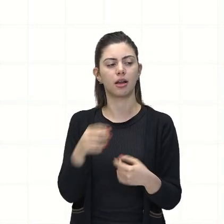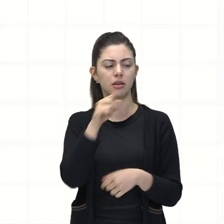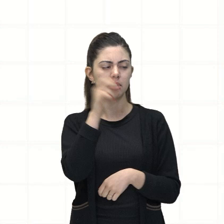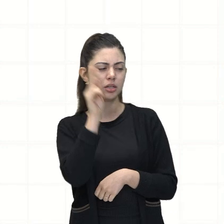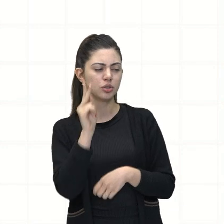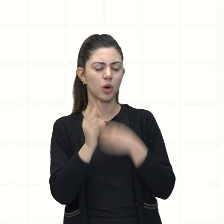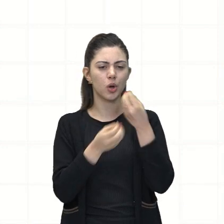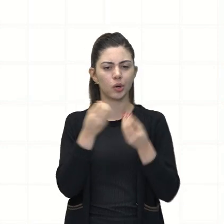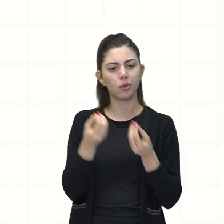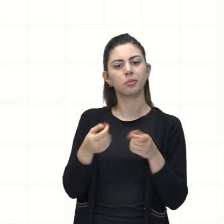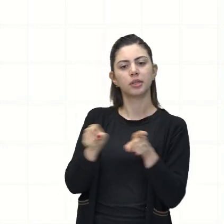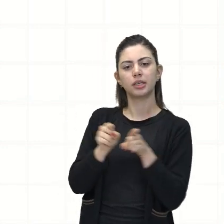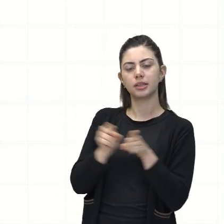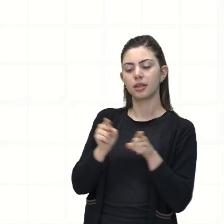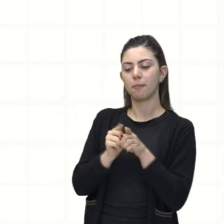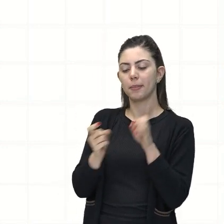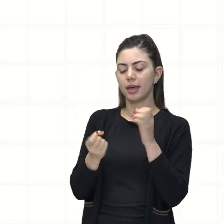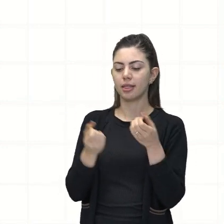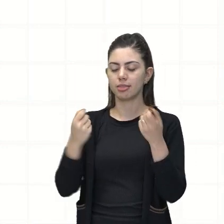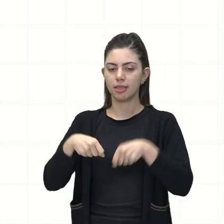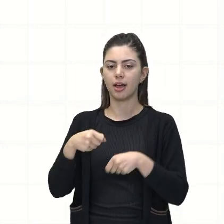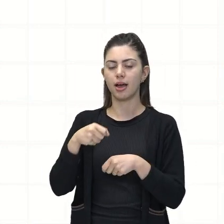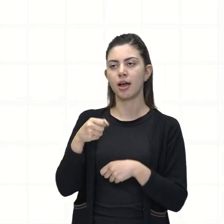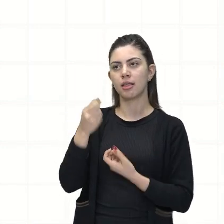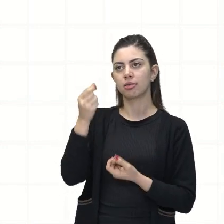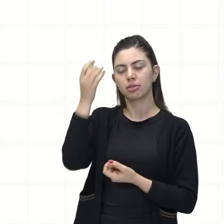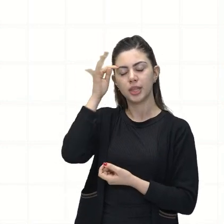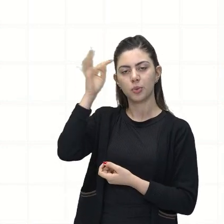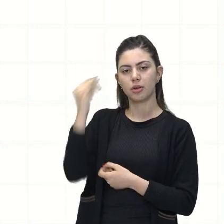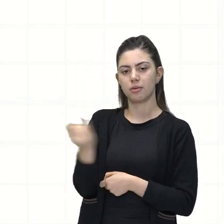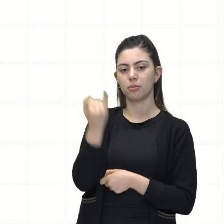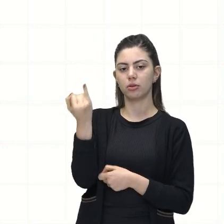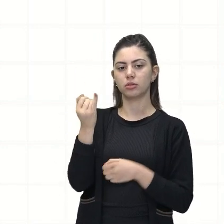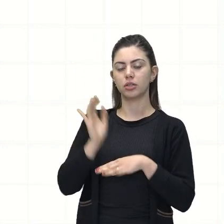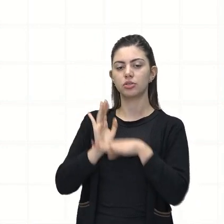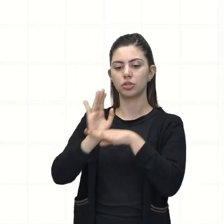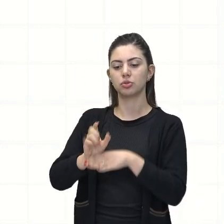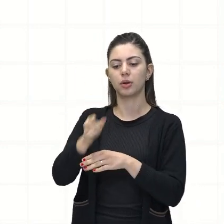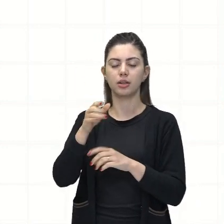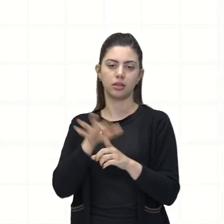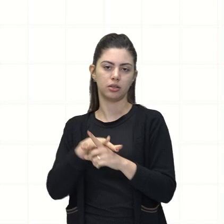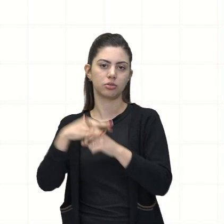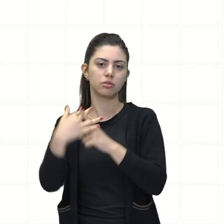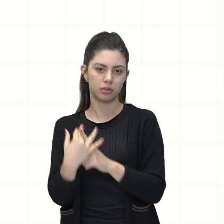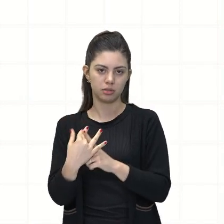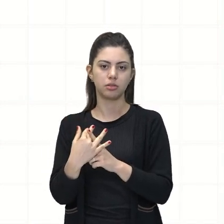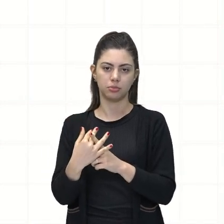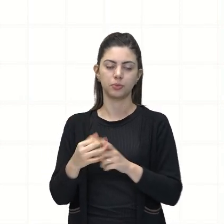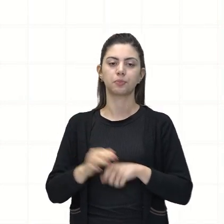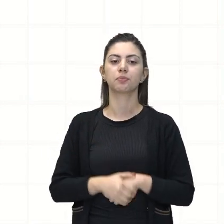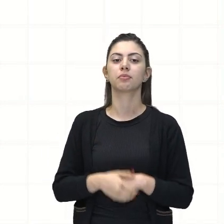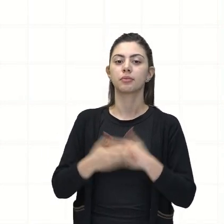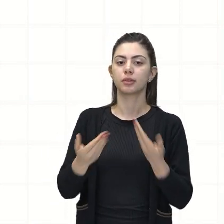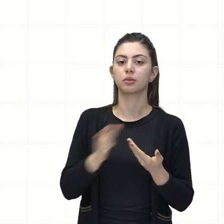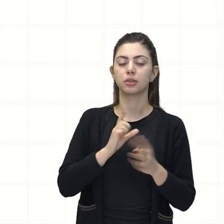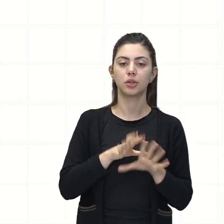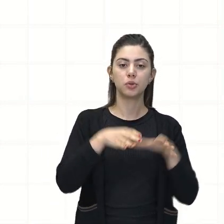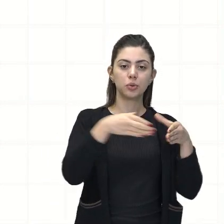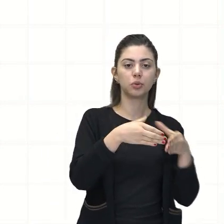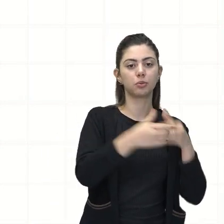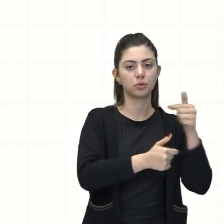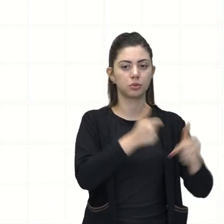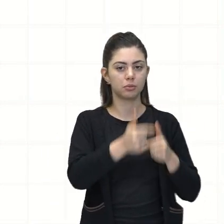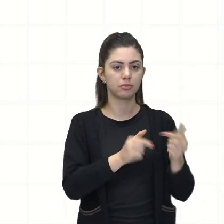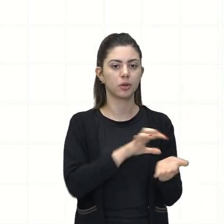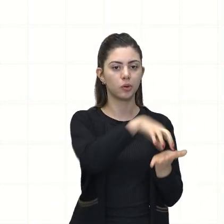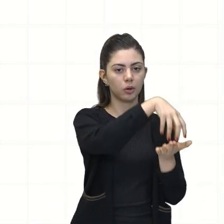fundamentar ali o socialismo, tá certo? Então a gente tem a partir daí a organização dos trabalhadores em sindicatos